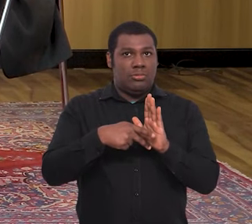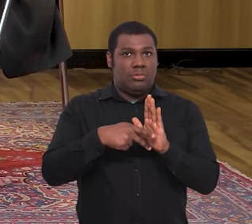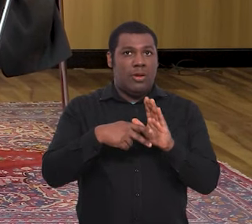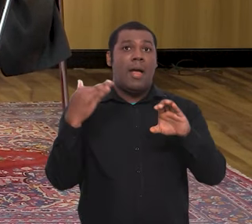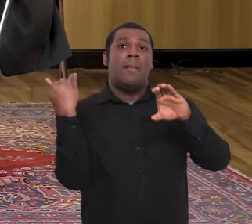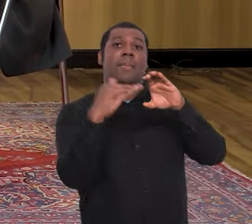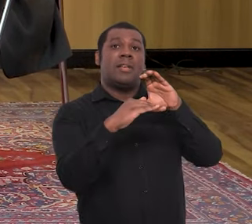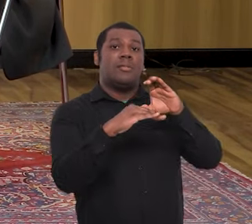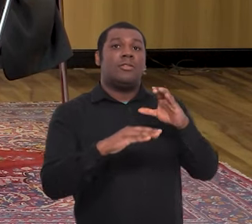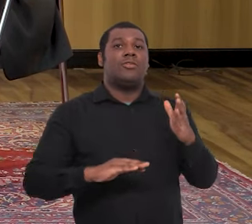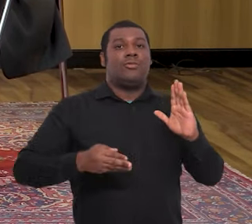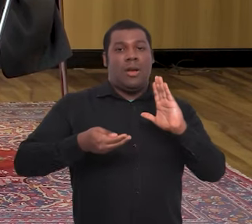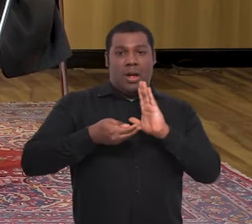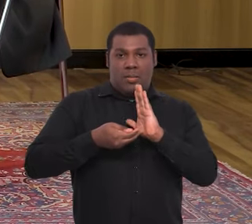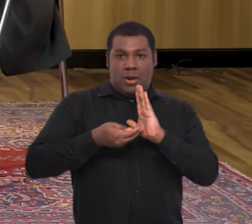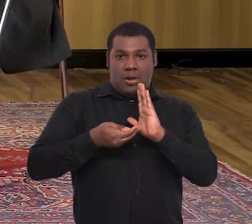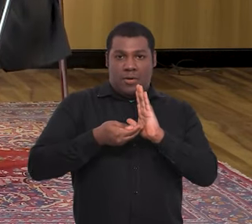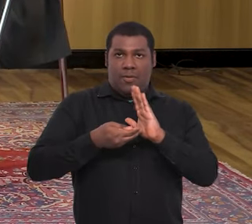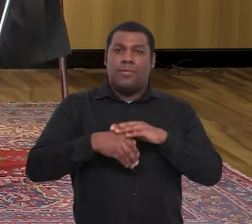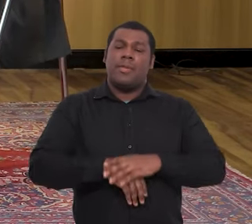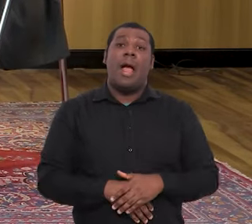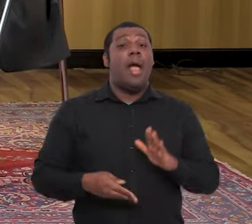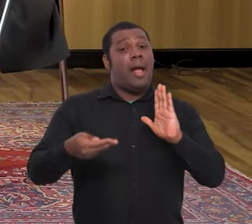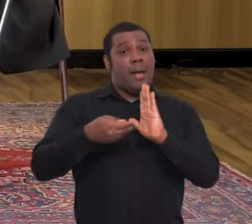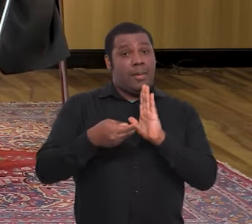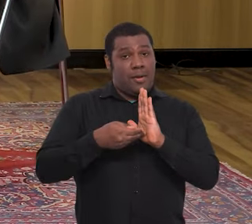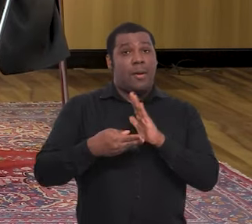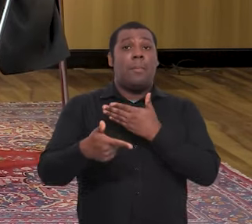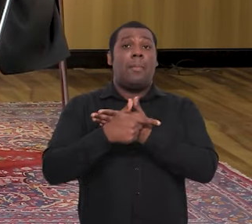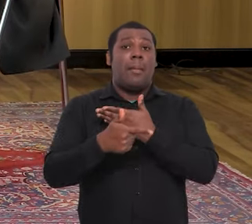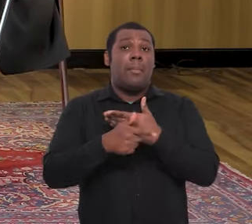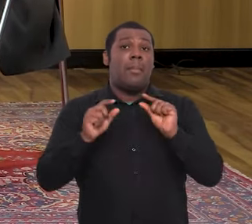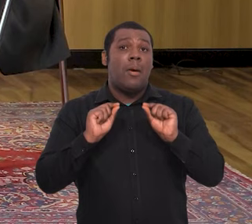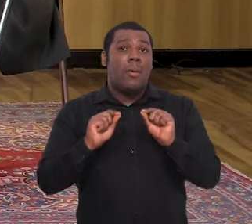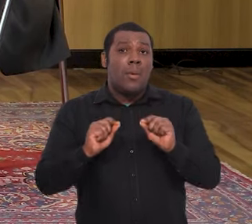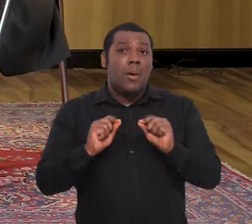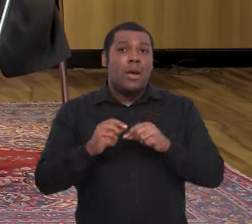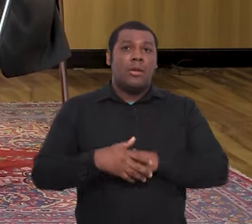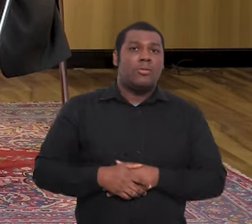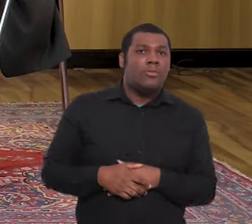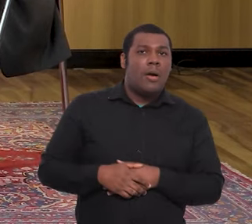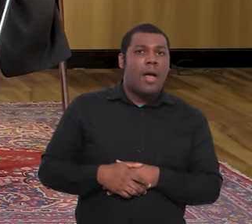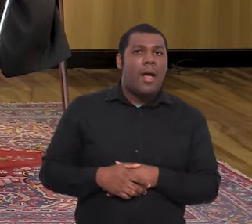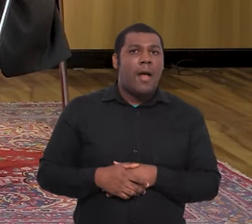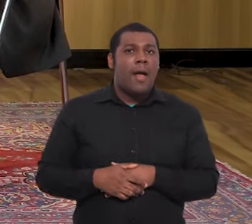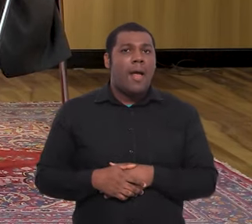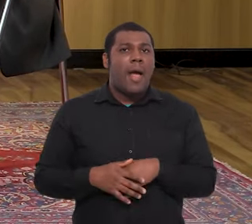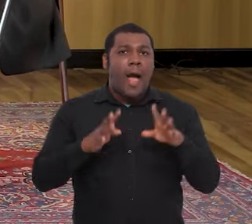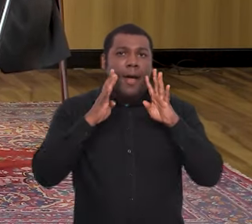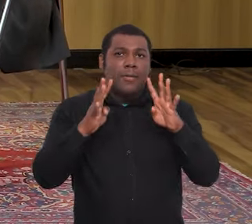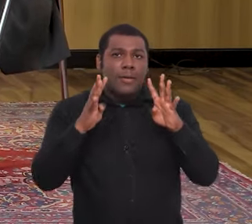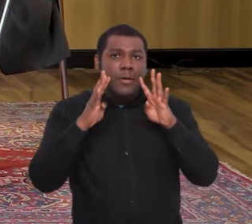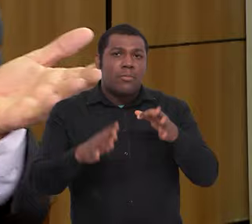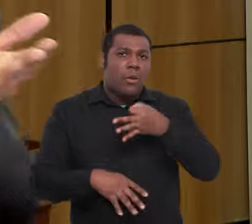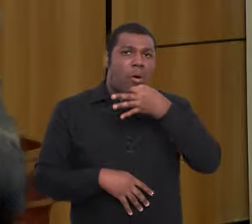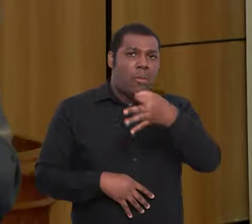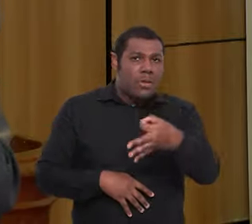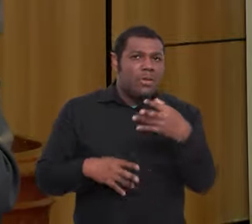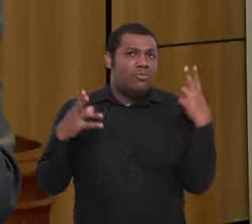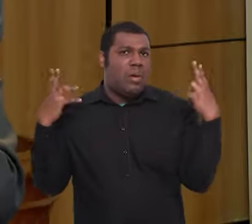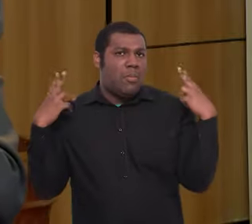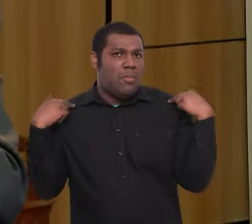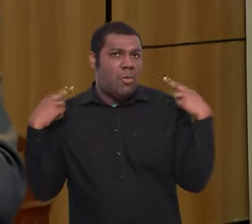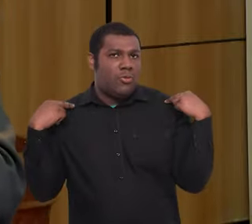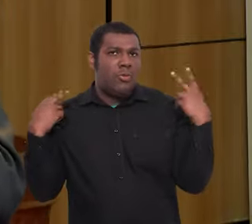tarefa de ouvir os motorista ouvir as empresas ouvir a sociedade e